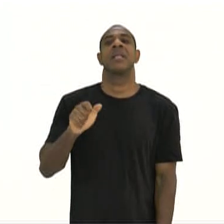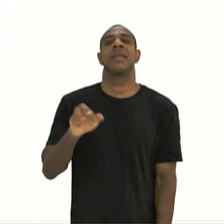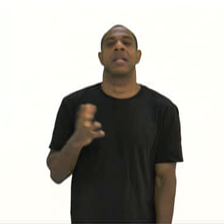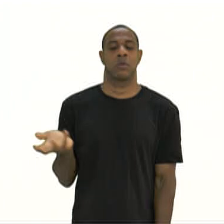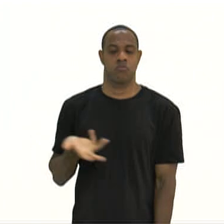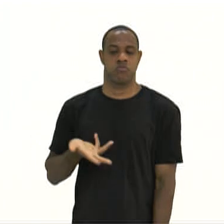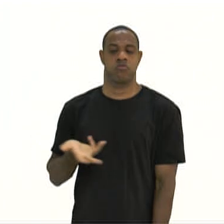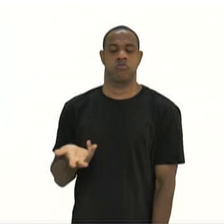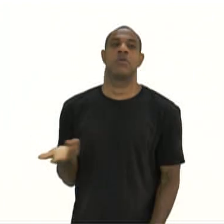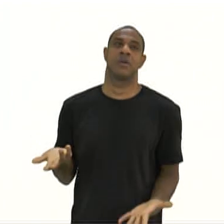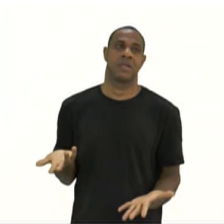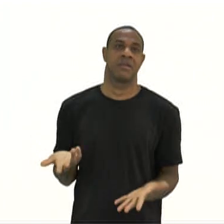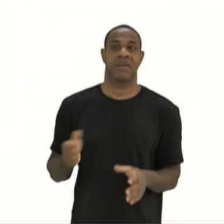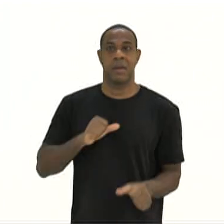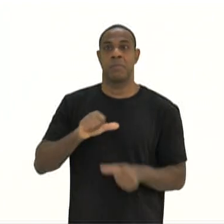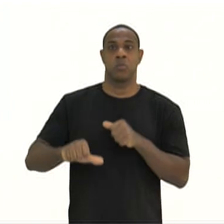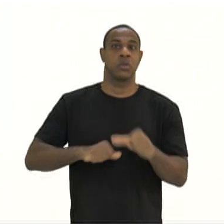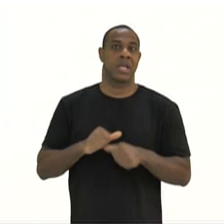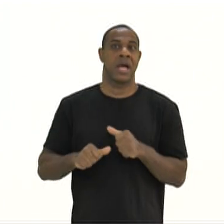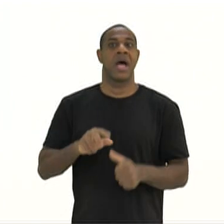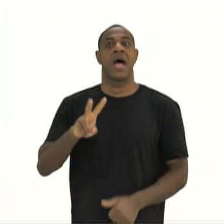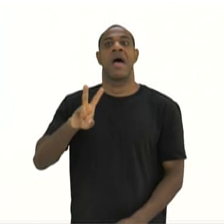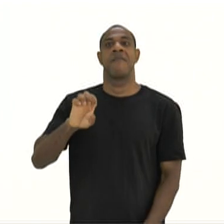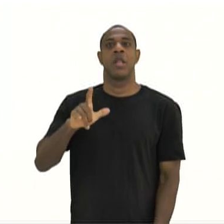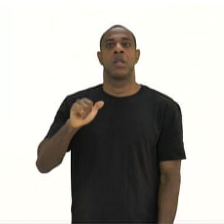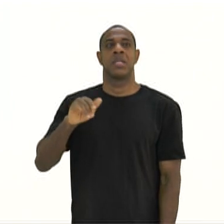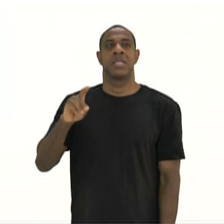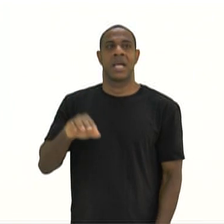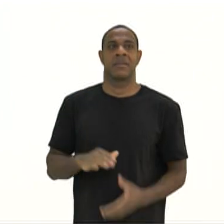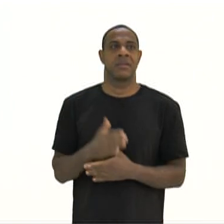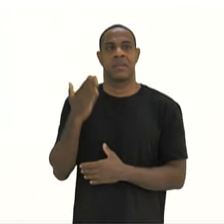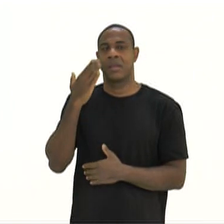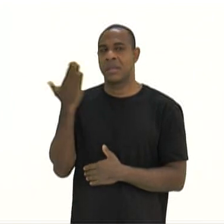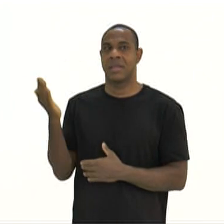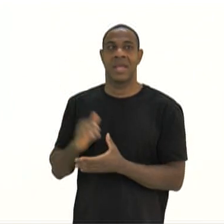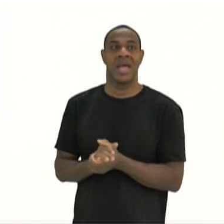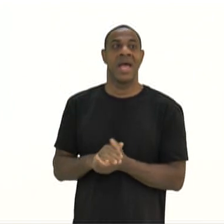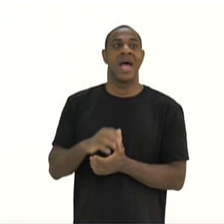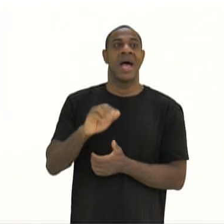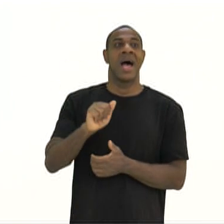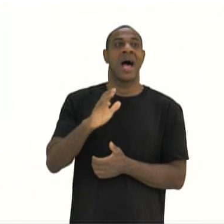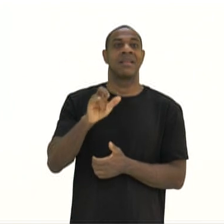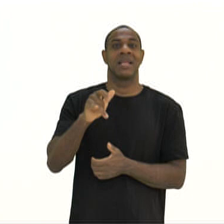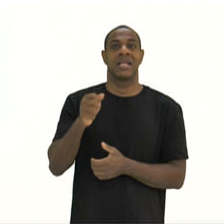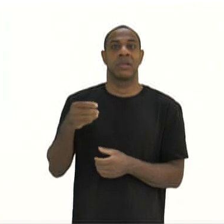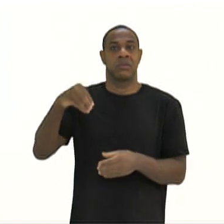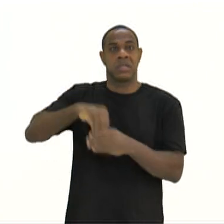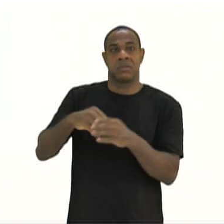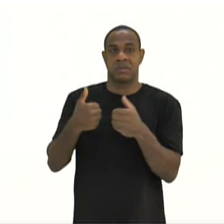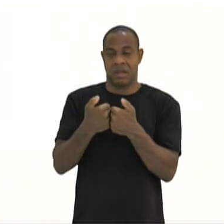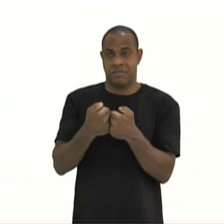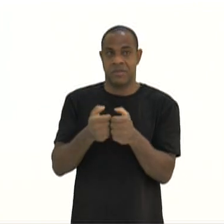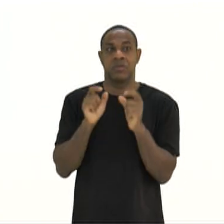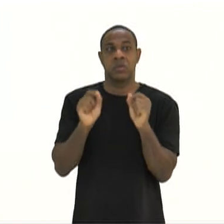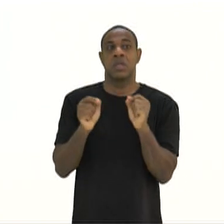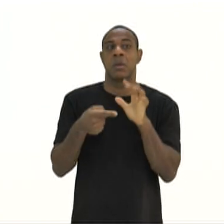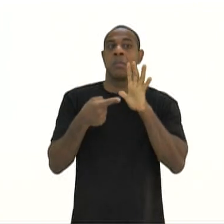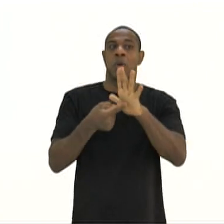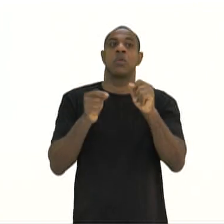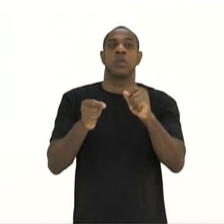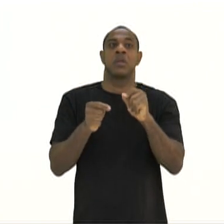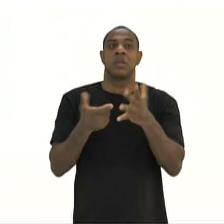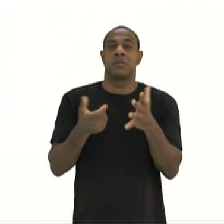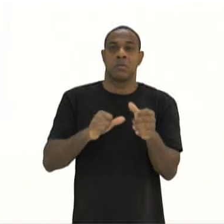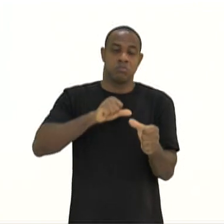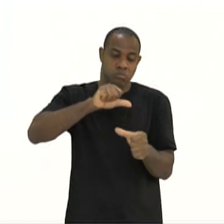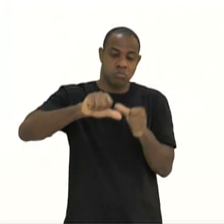a alteração na velocidade. A aceleração na física, ela vai indicar a